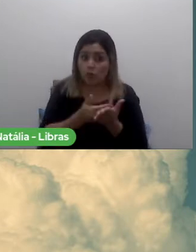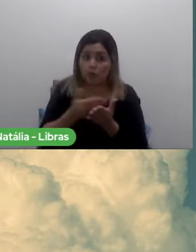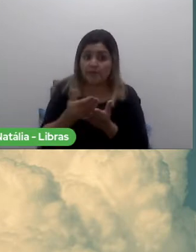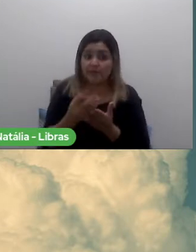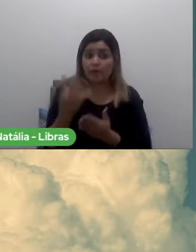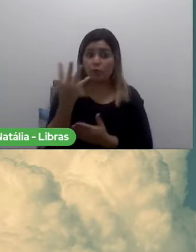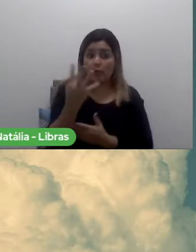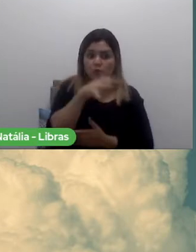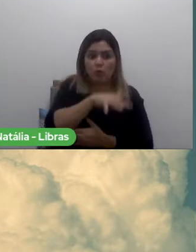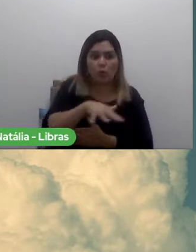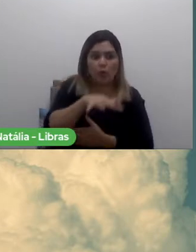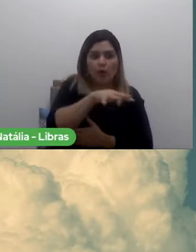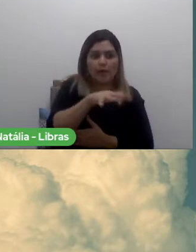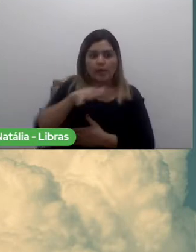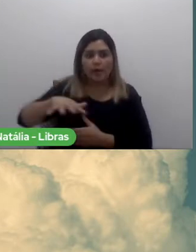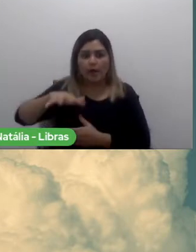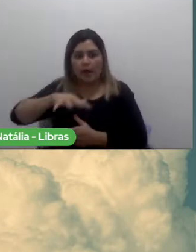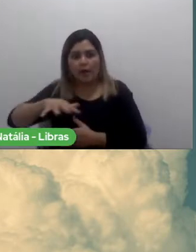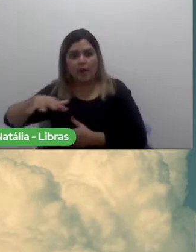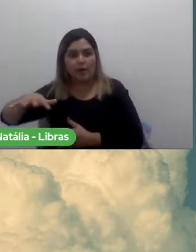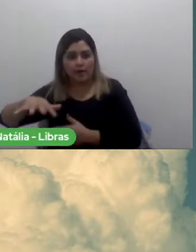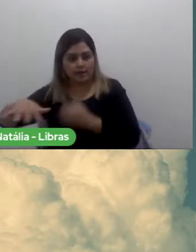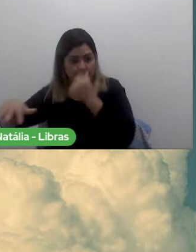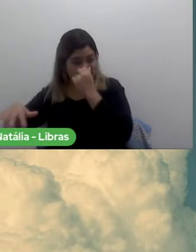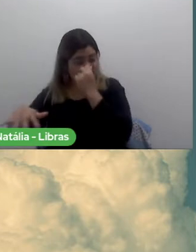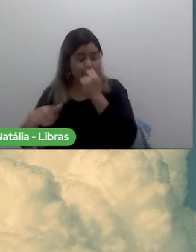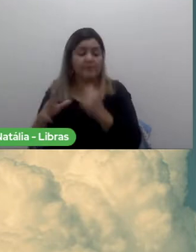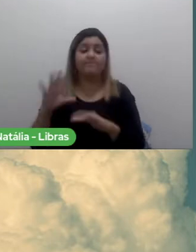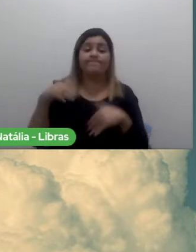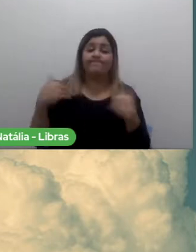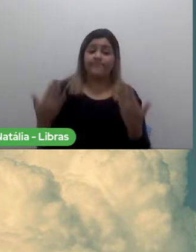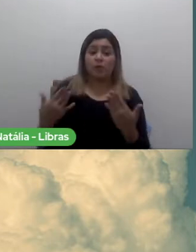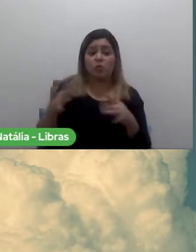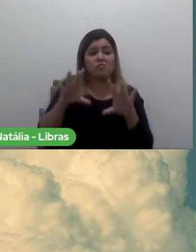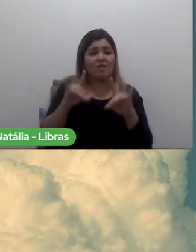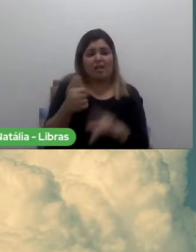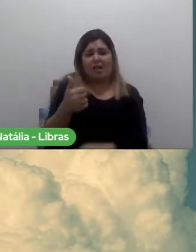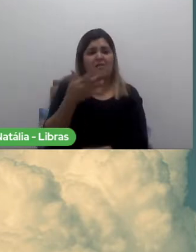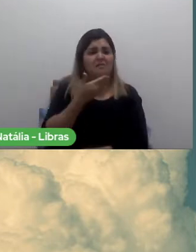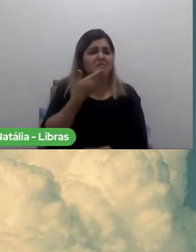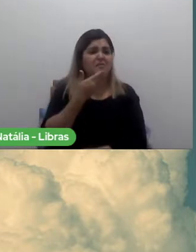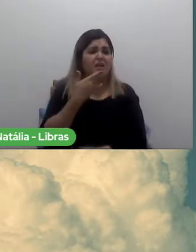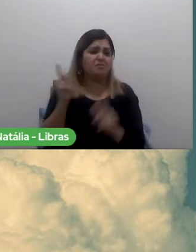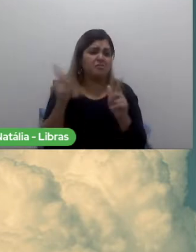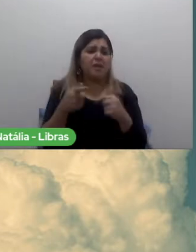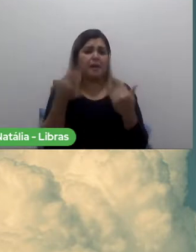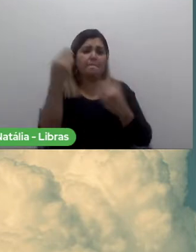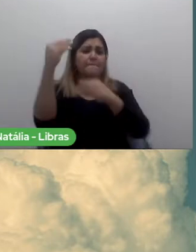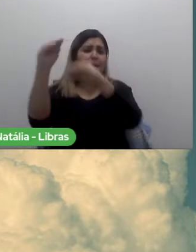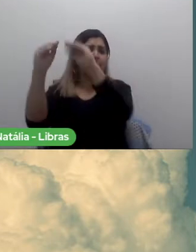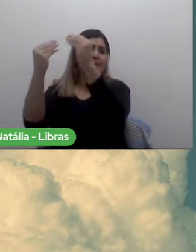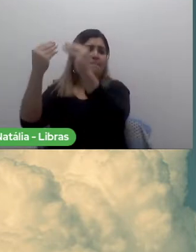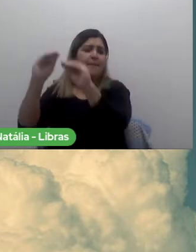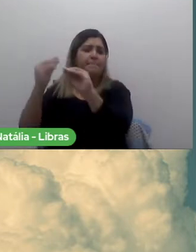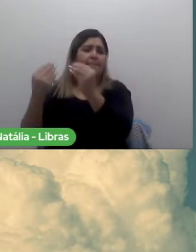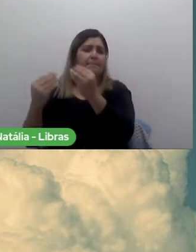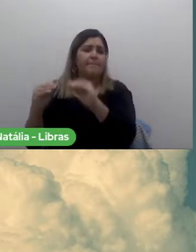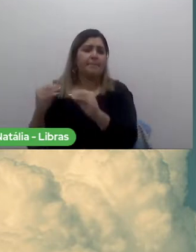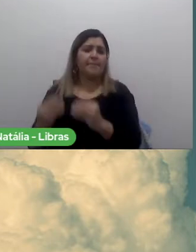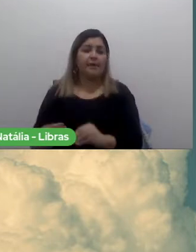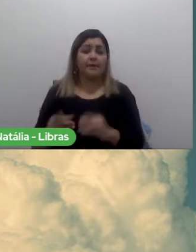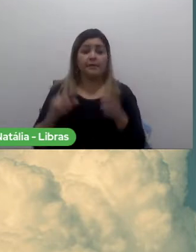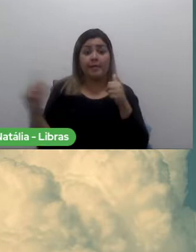certo? Então, o que é que começa? Beleza, tá fácil, vamos começar com esses 4. Então, primeiro a gente faz uma análise de